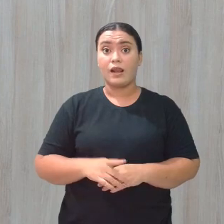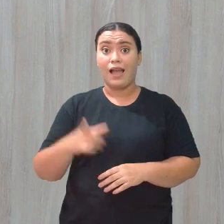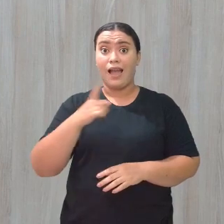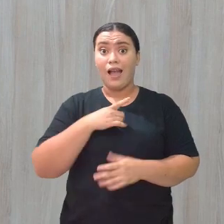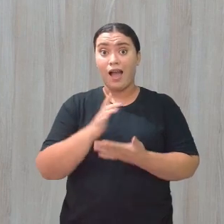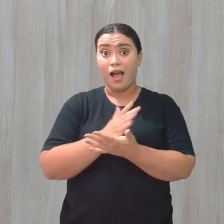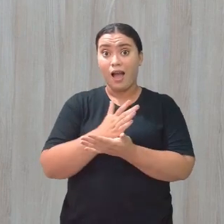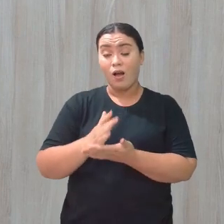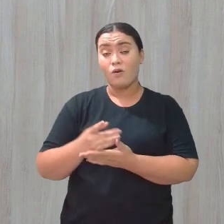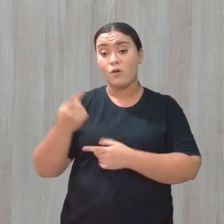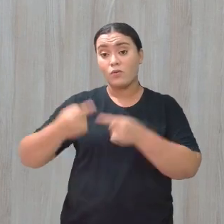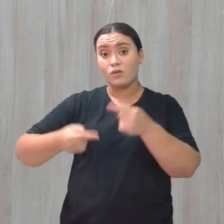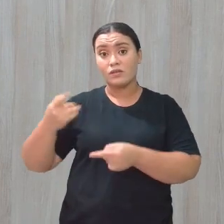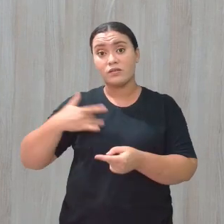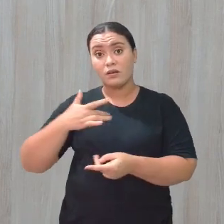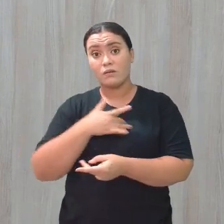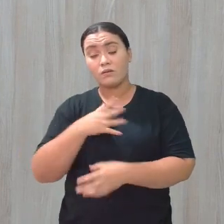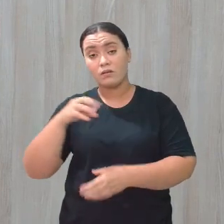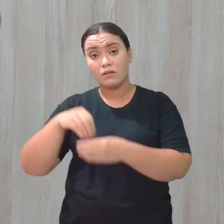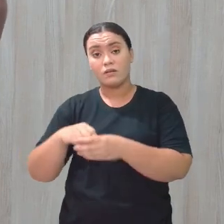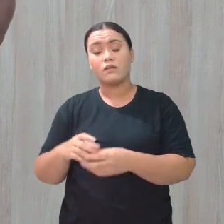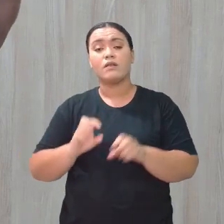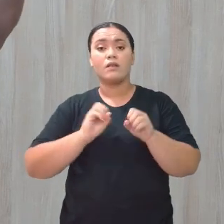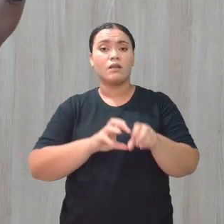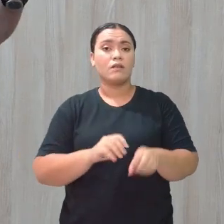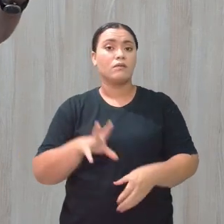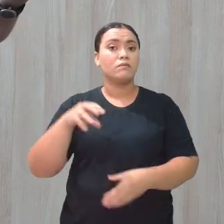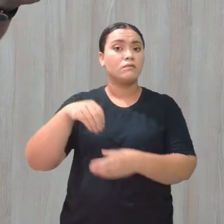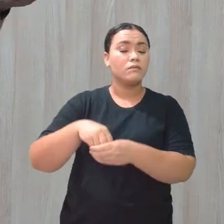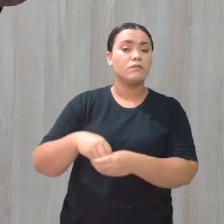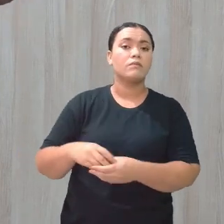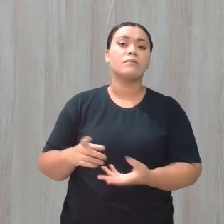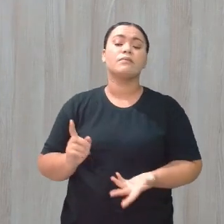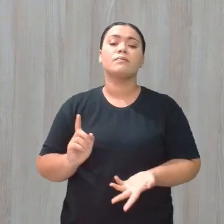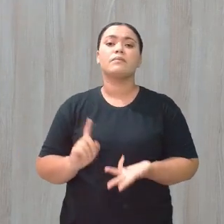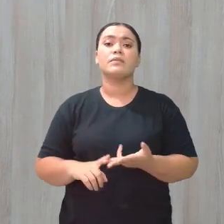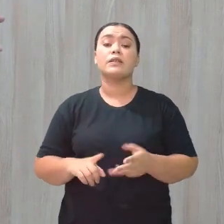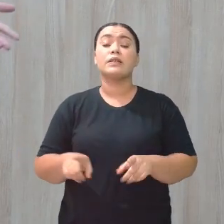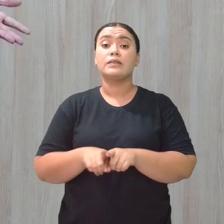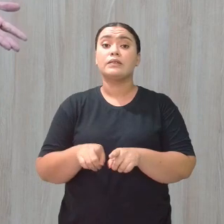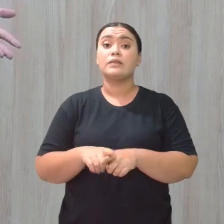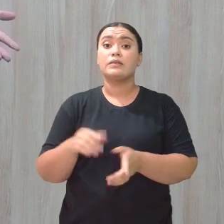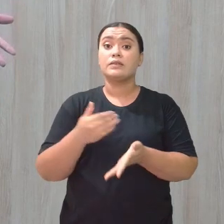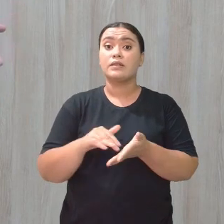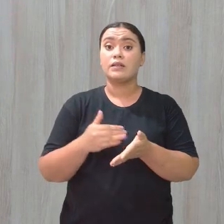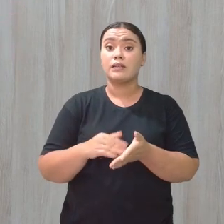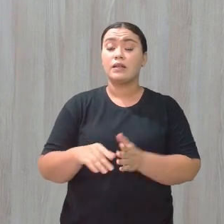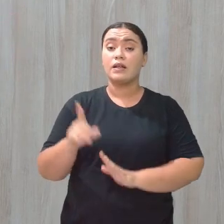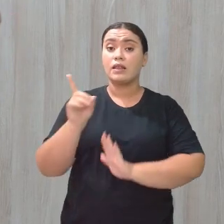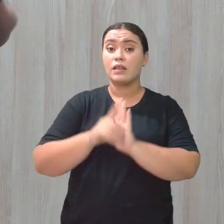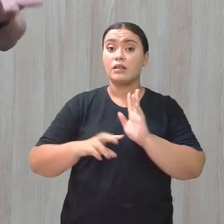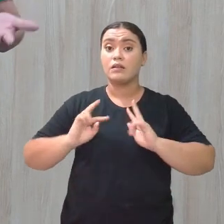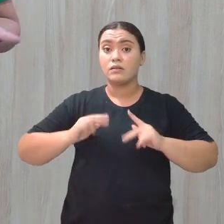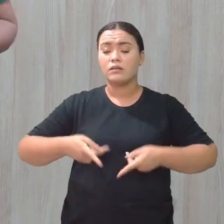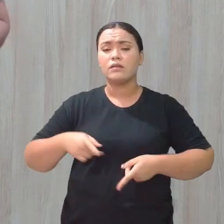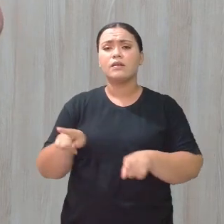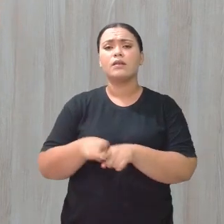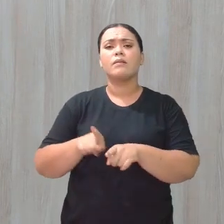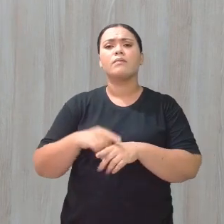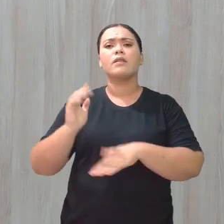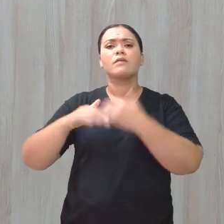políticas na saúde, políticas na educação, políticas na Secretaria de Direitos Humanos, de Desenvolvimento